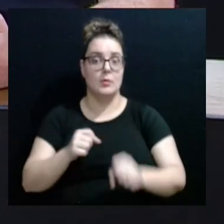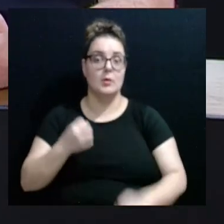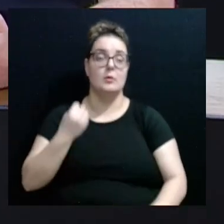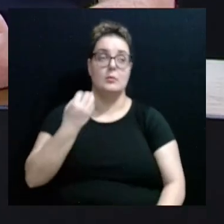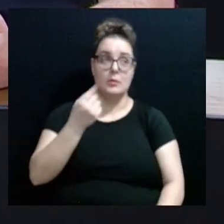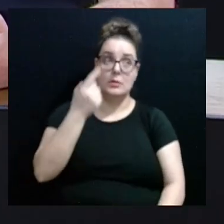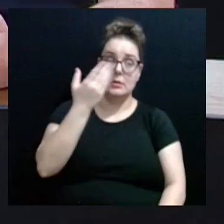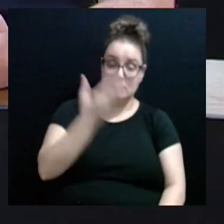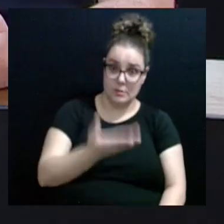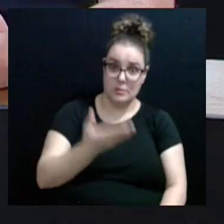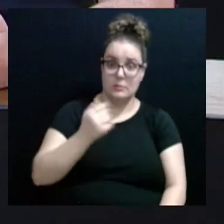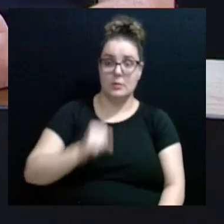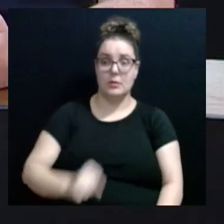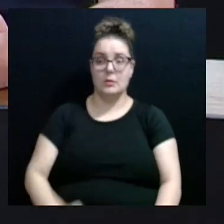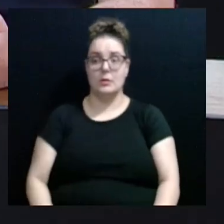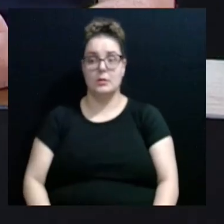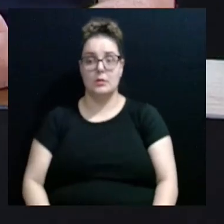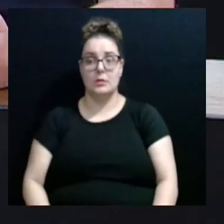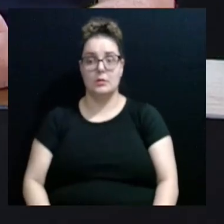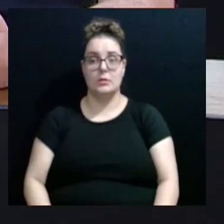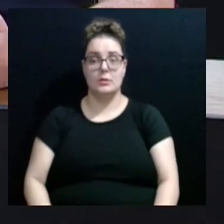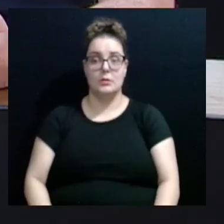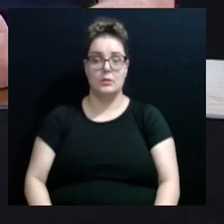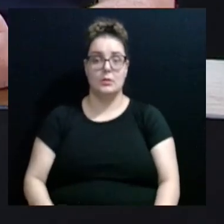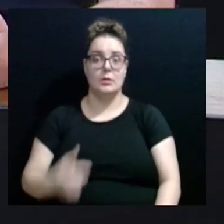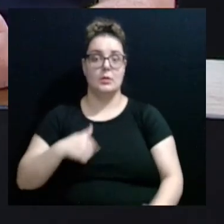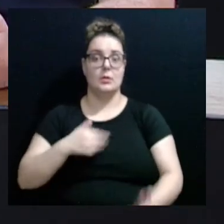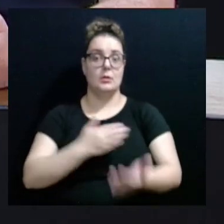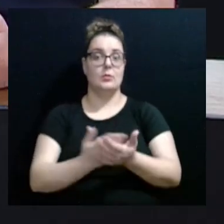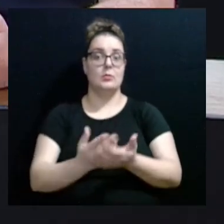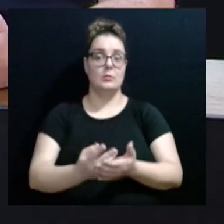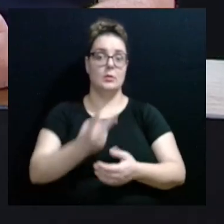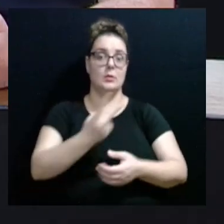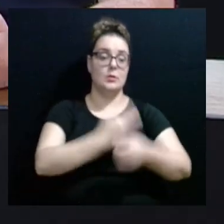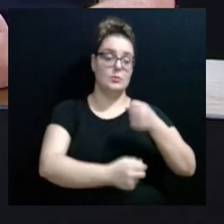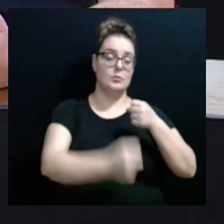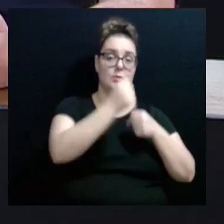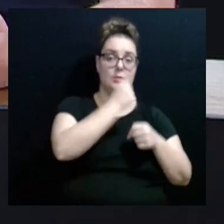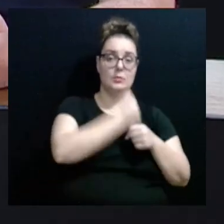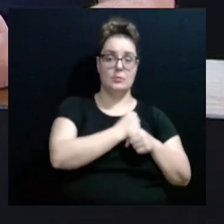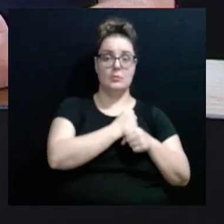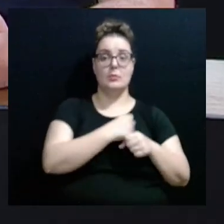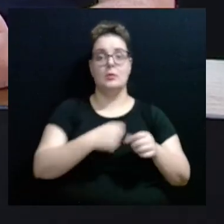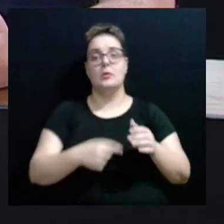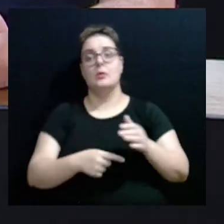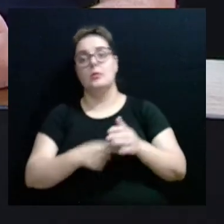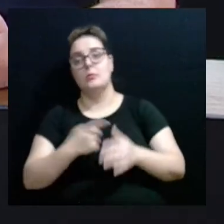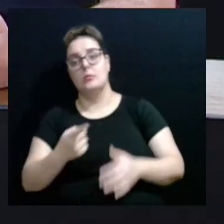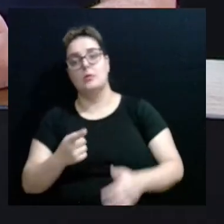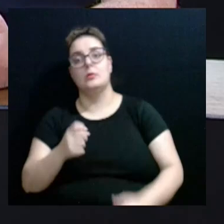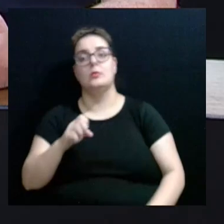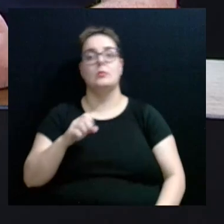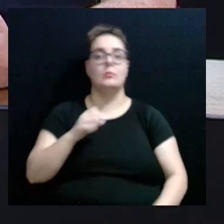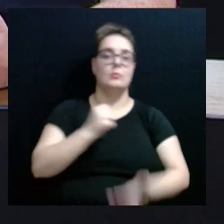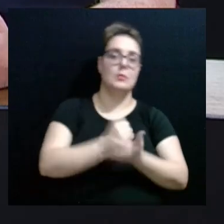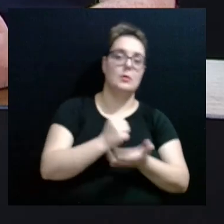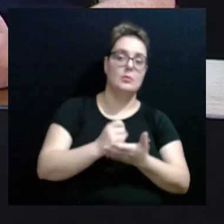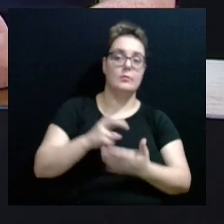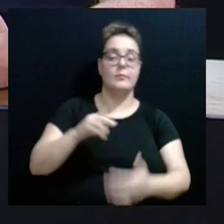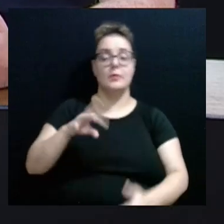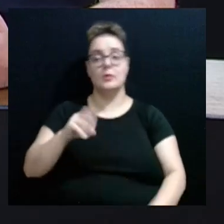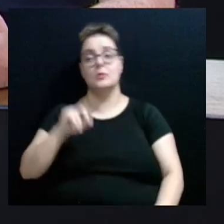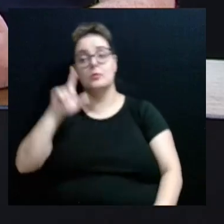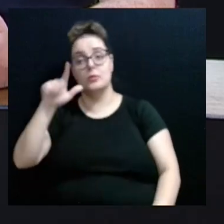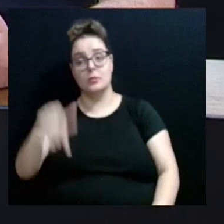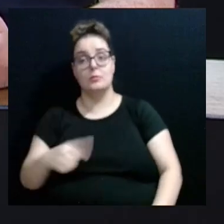essa viagem, eu comecei já 2 anos antes. Primeiro com a questão do passaporte, questão de visto, e depois 1 ano e